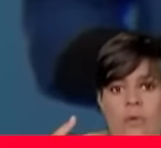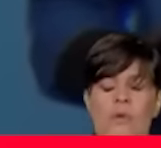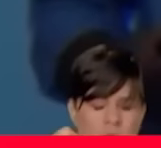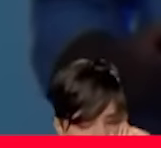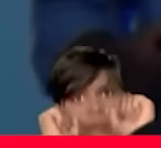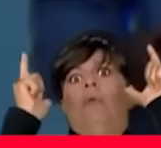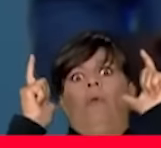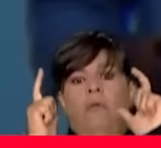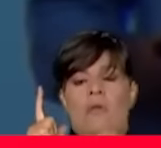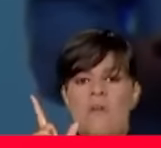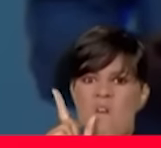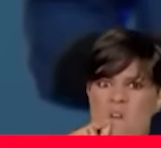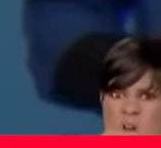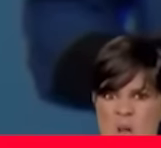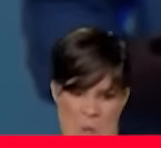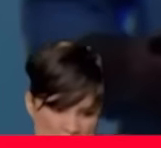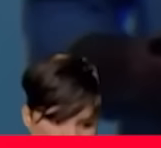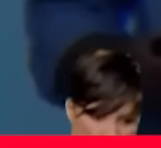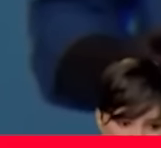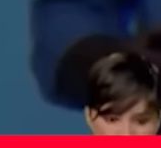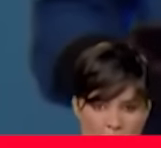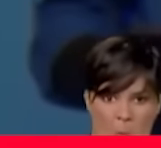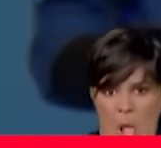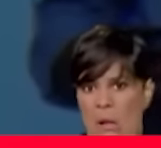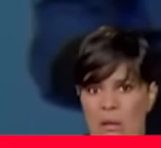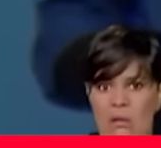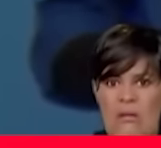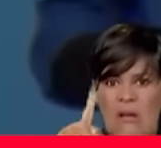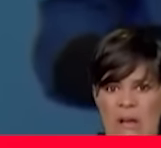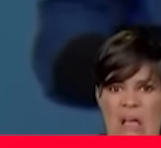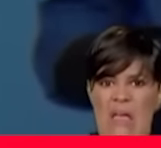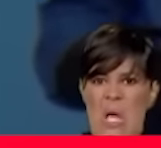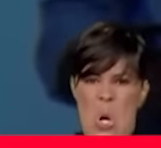rato, com barata, com fezes boiando dentro de casa.